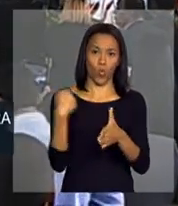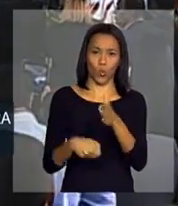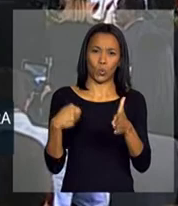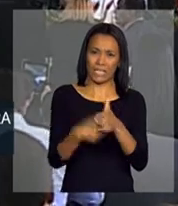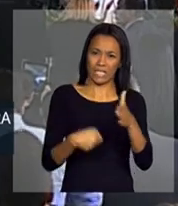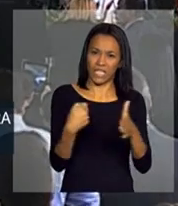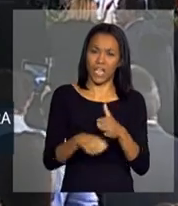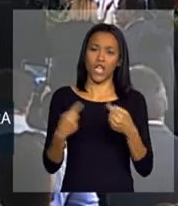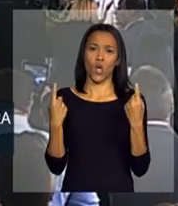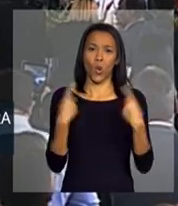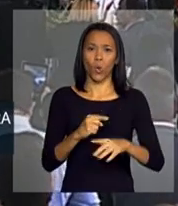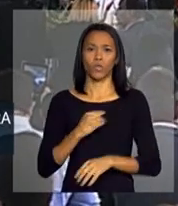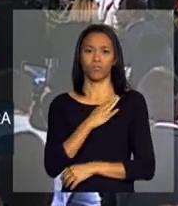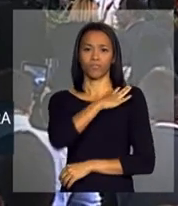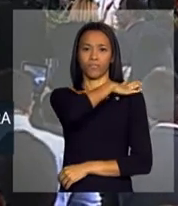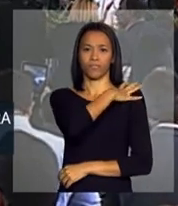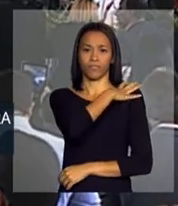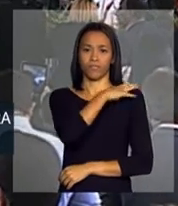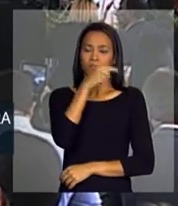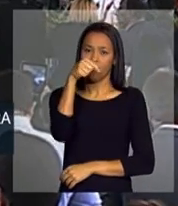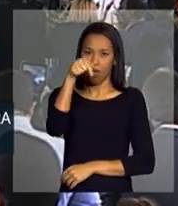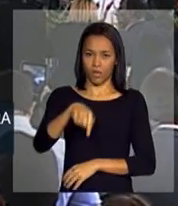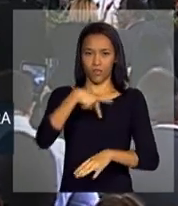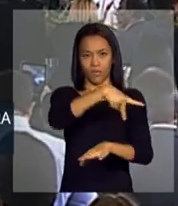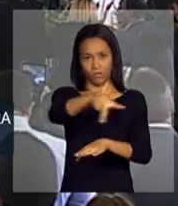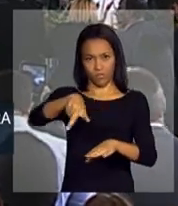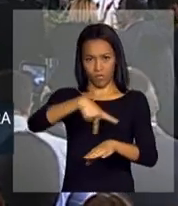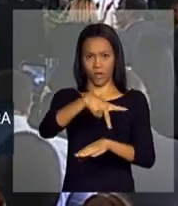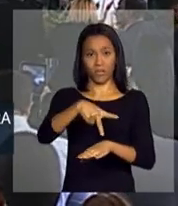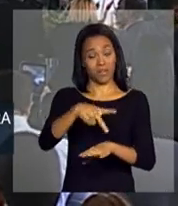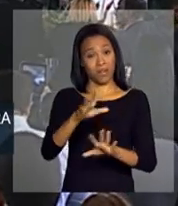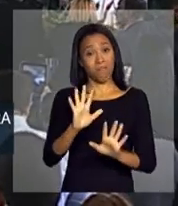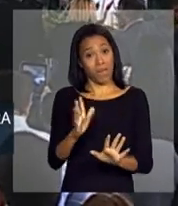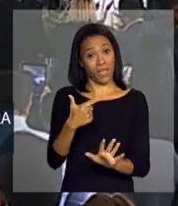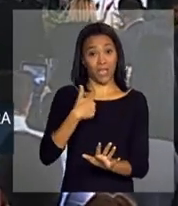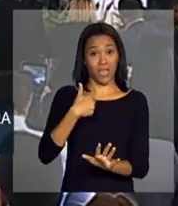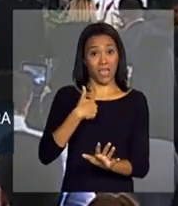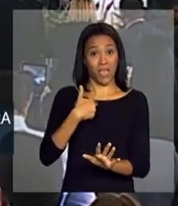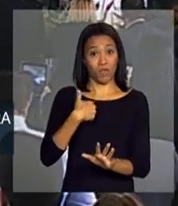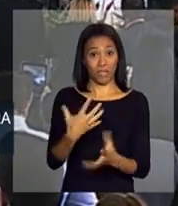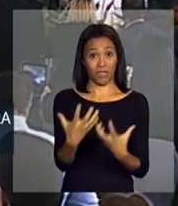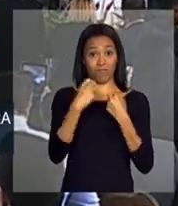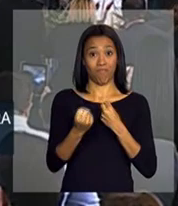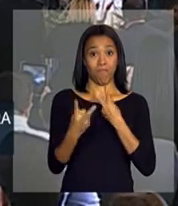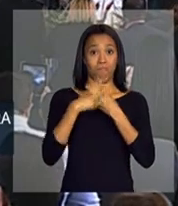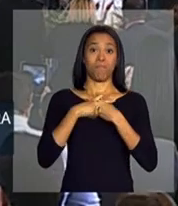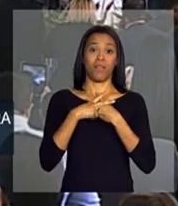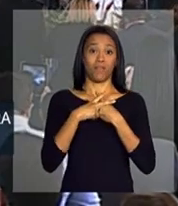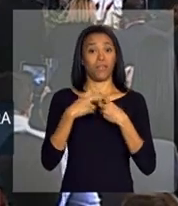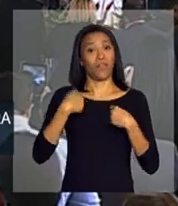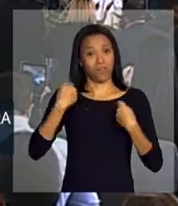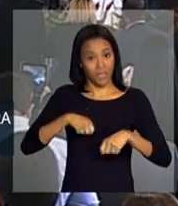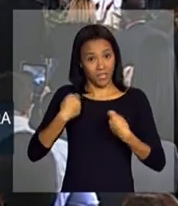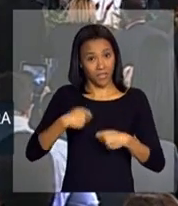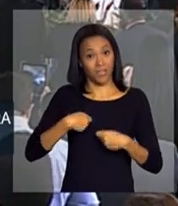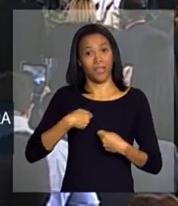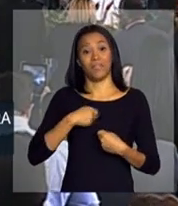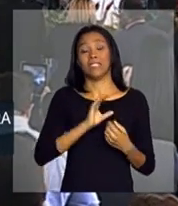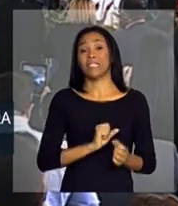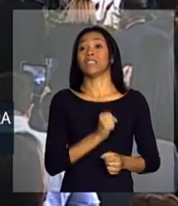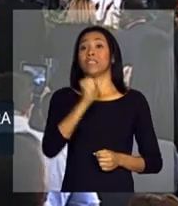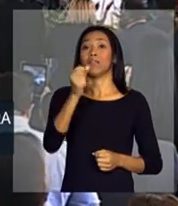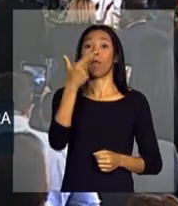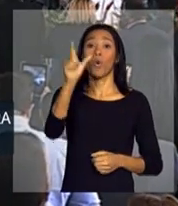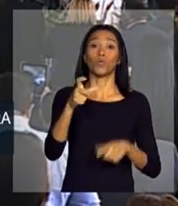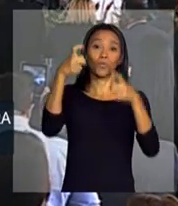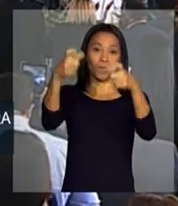contra a ditadura no nosso país. Para não ser presa, eu saí de Belo Horizonte e fui